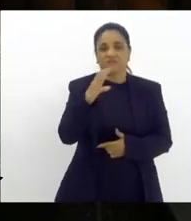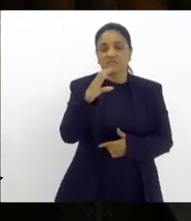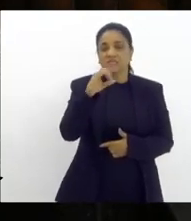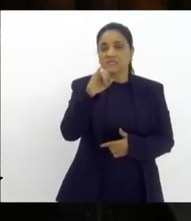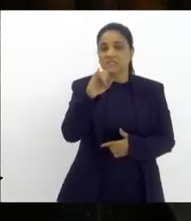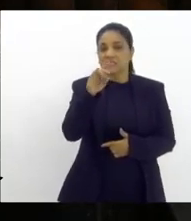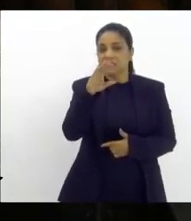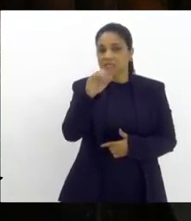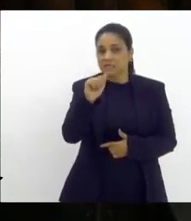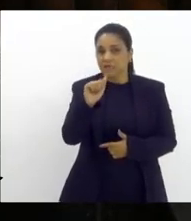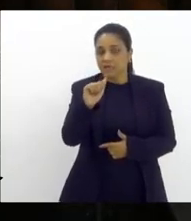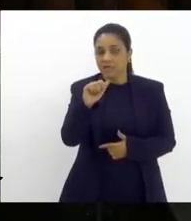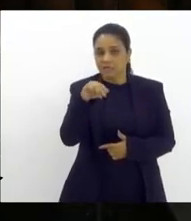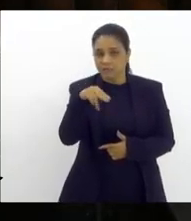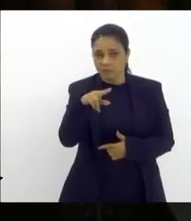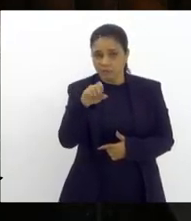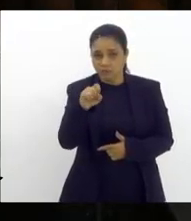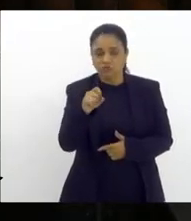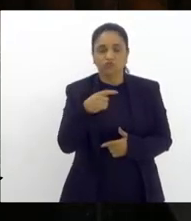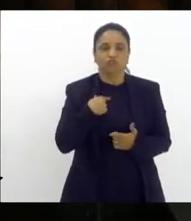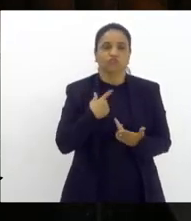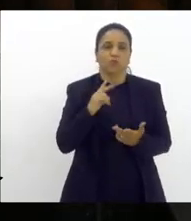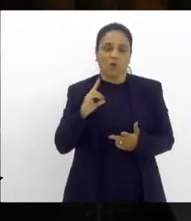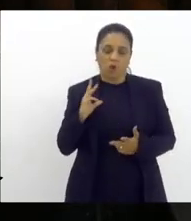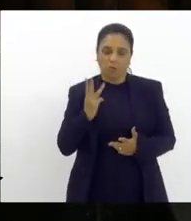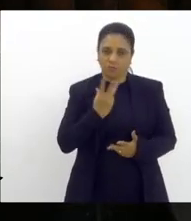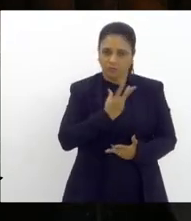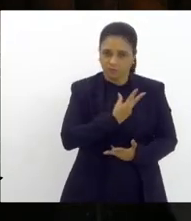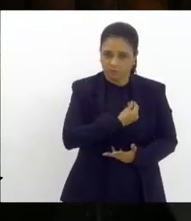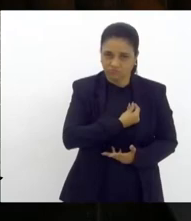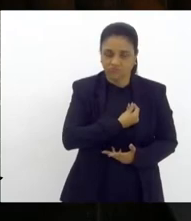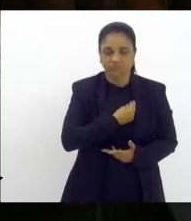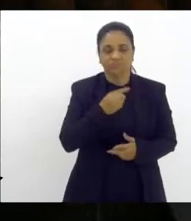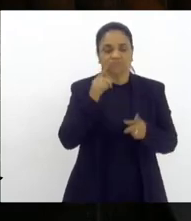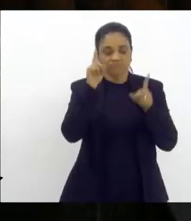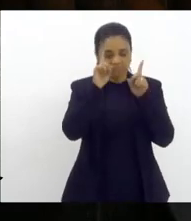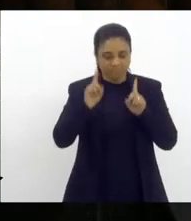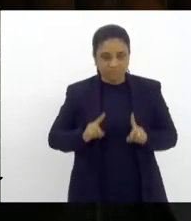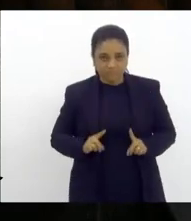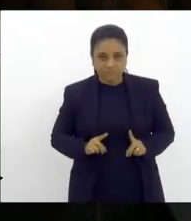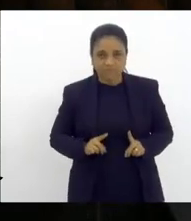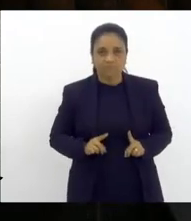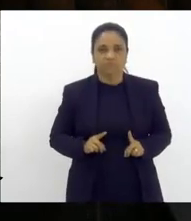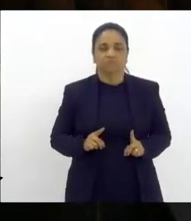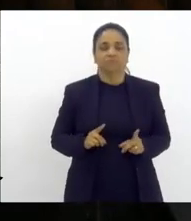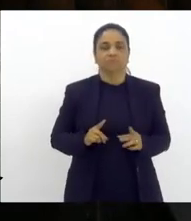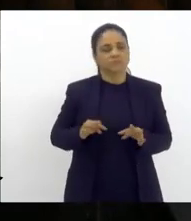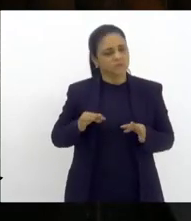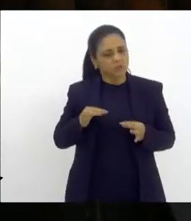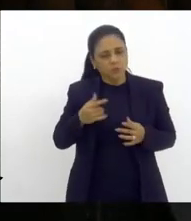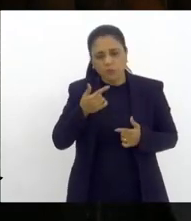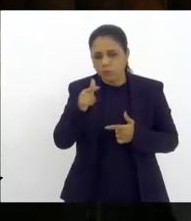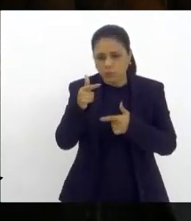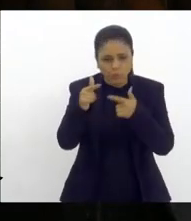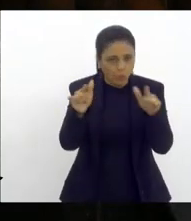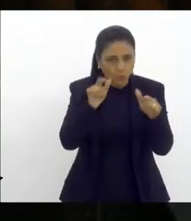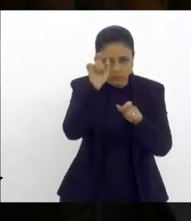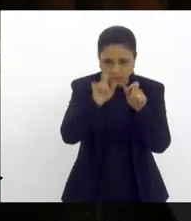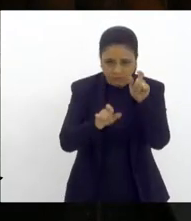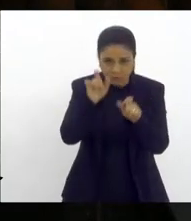homossexuais portadores de necessidades especiais entre tantos outros